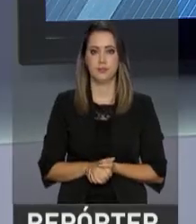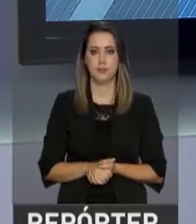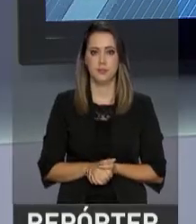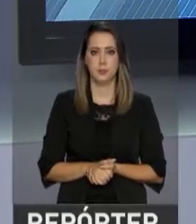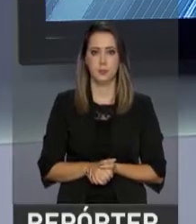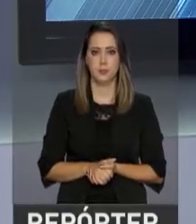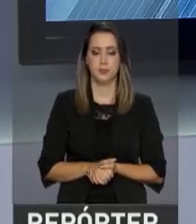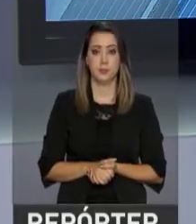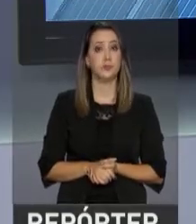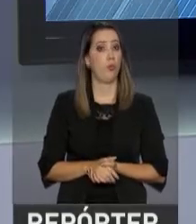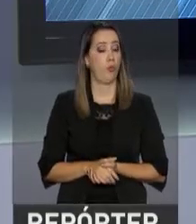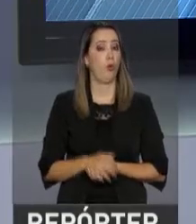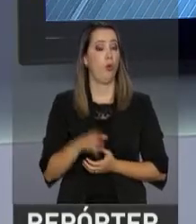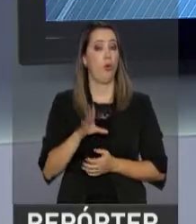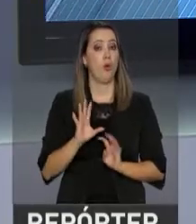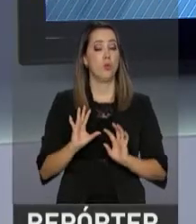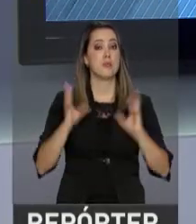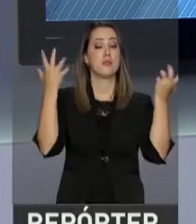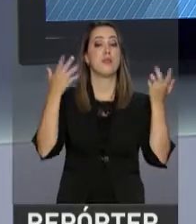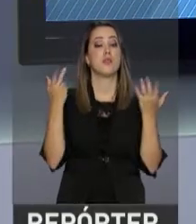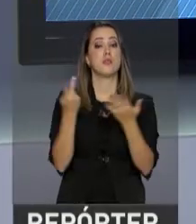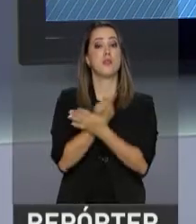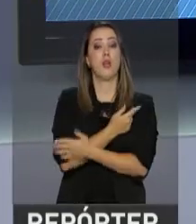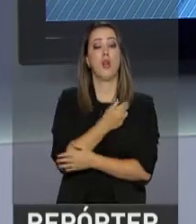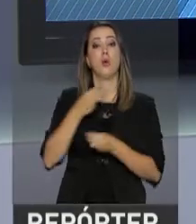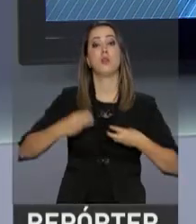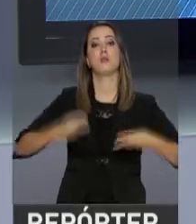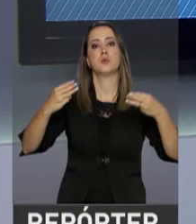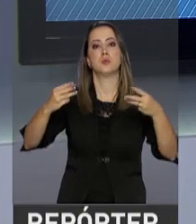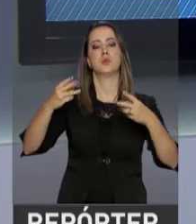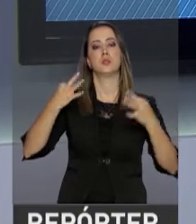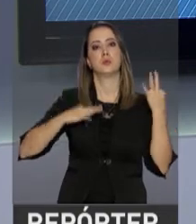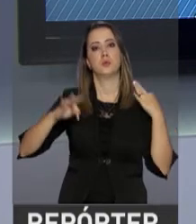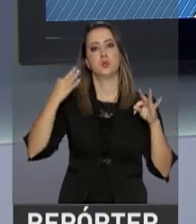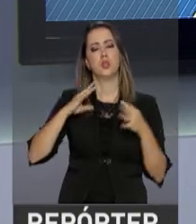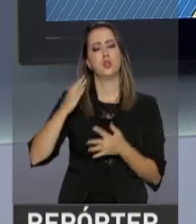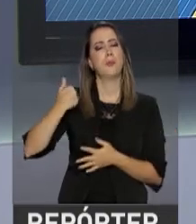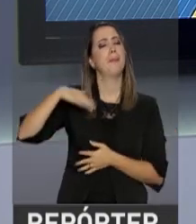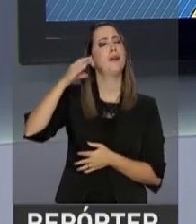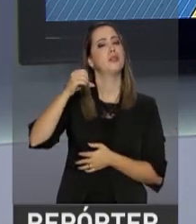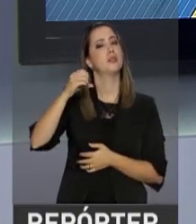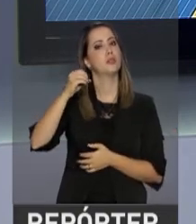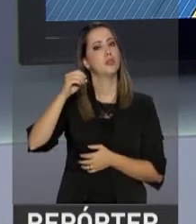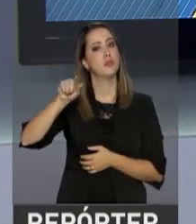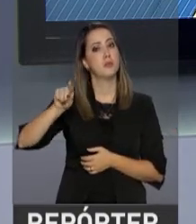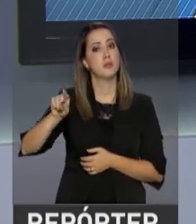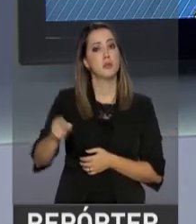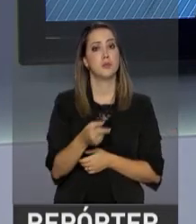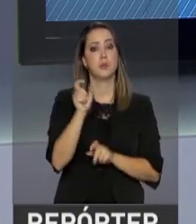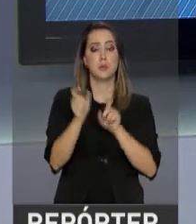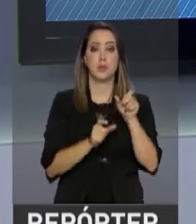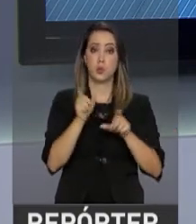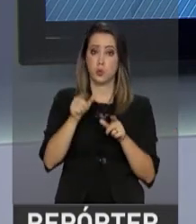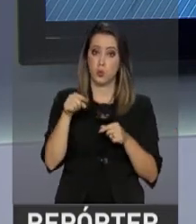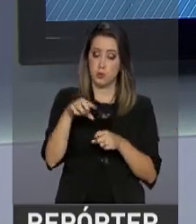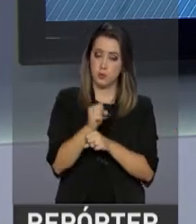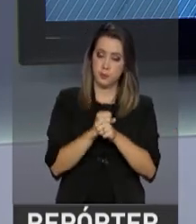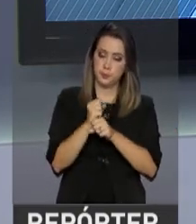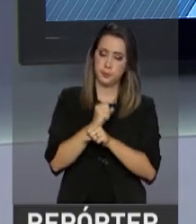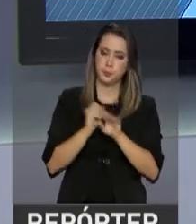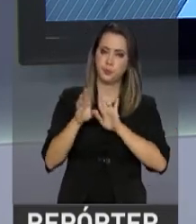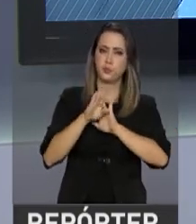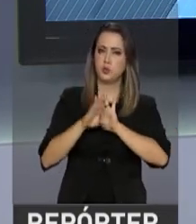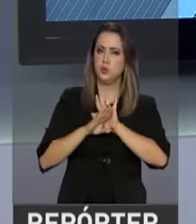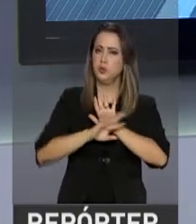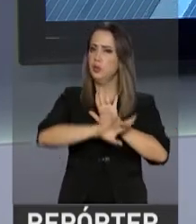calendário de eventos do ministério do turismo já tem mais de 900 inscritos em 2018 a ferramenta reúne programações para